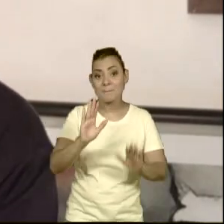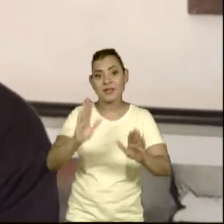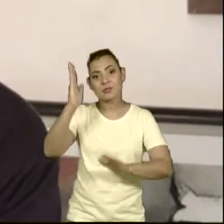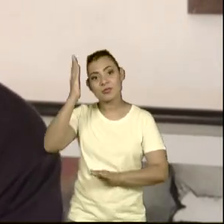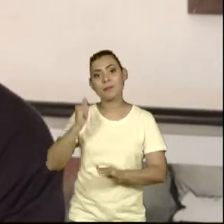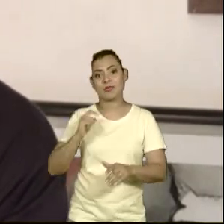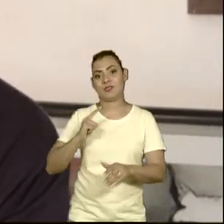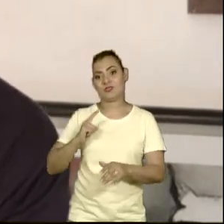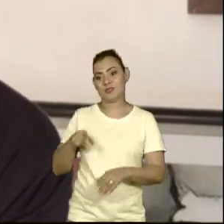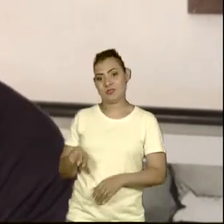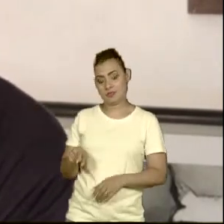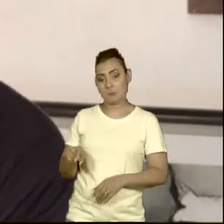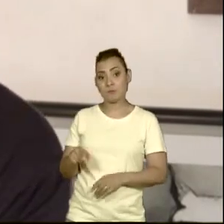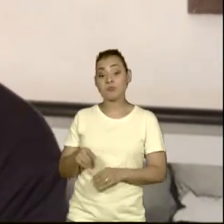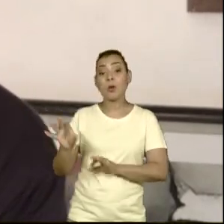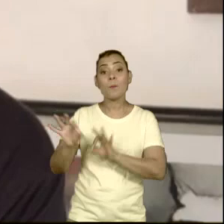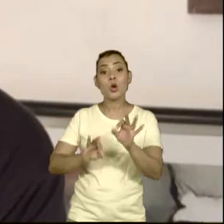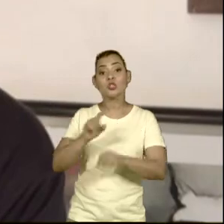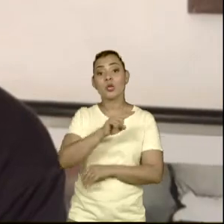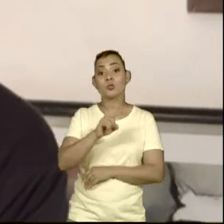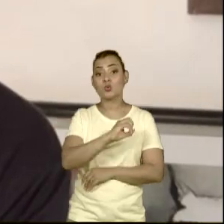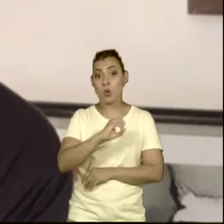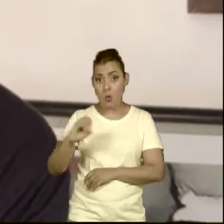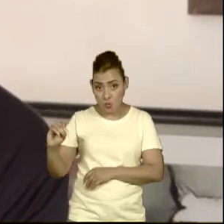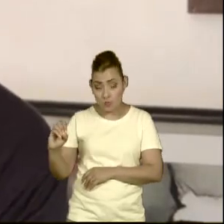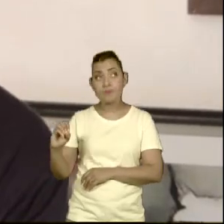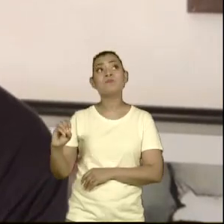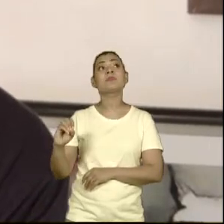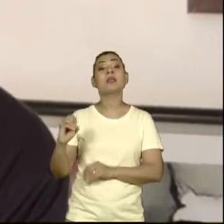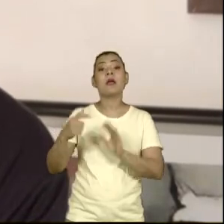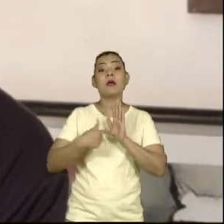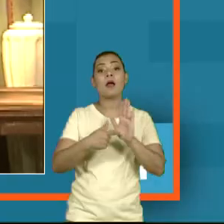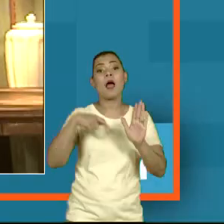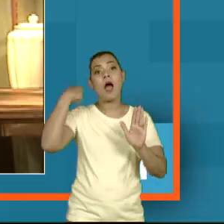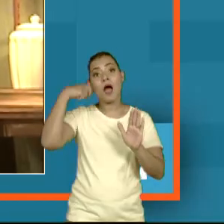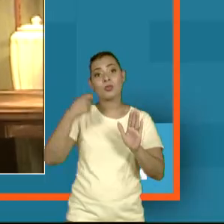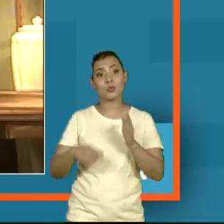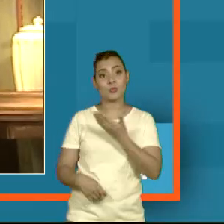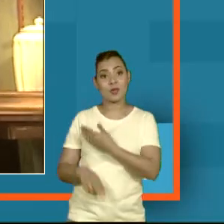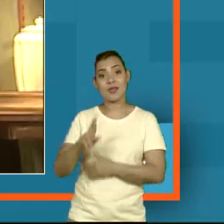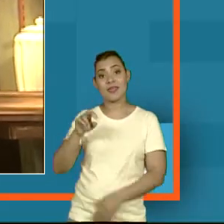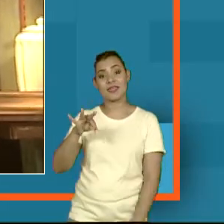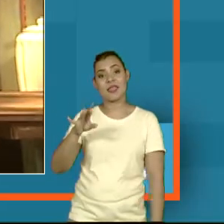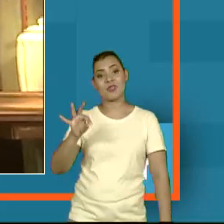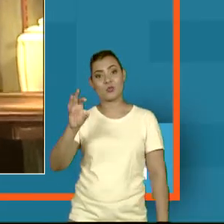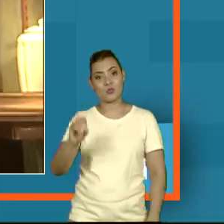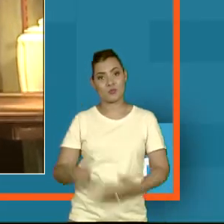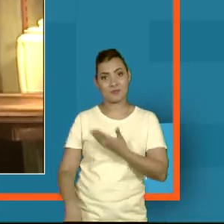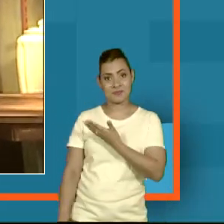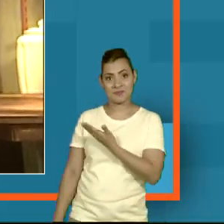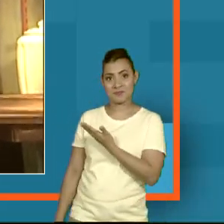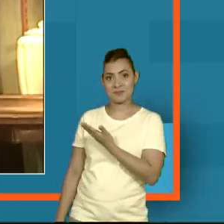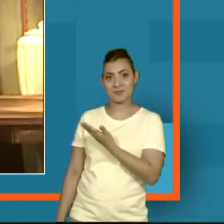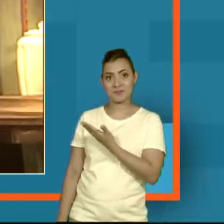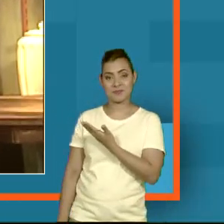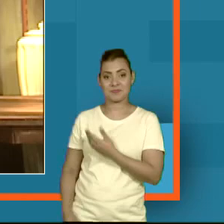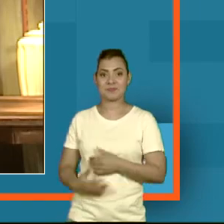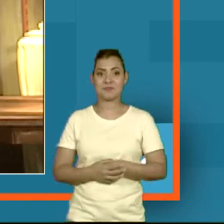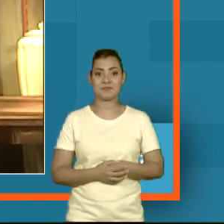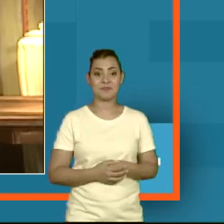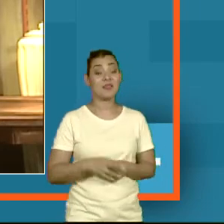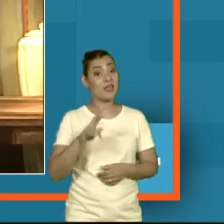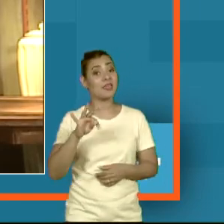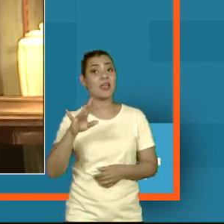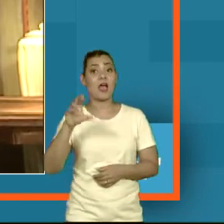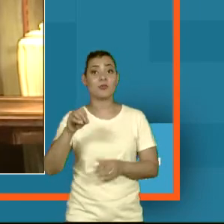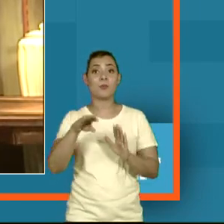eu sabia que existia. Um programa feito com zoológico e apresentado por um ator chamado Renato Consorte. O Renato